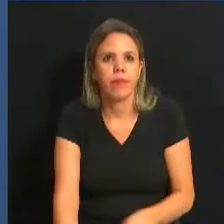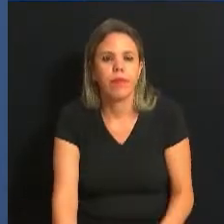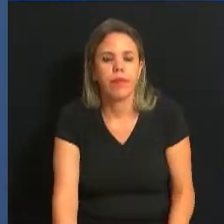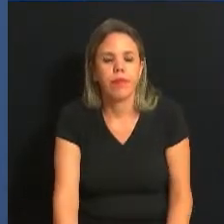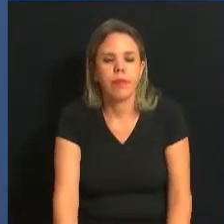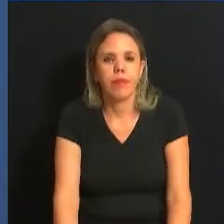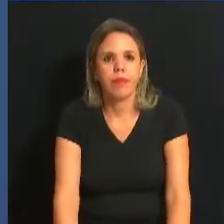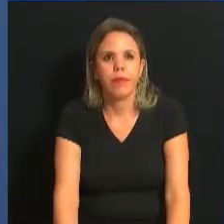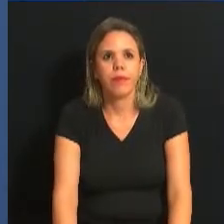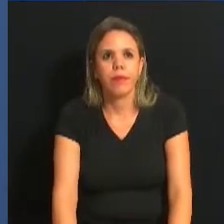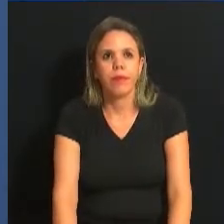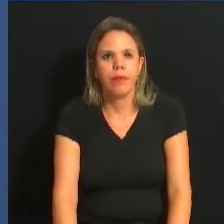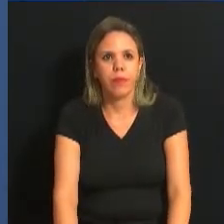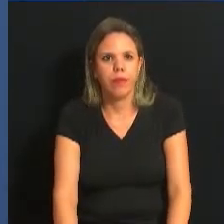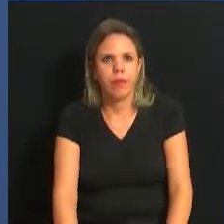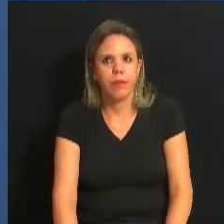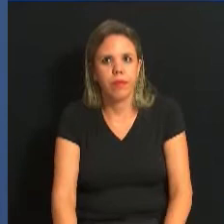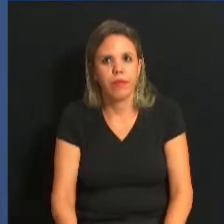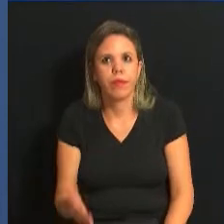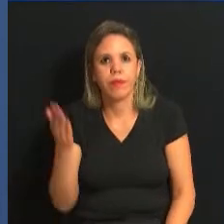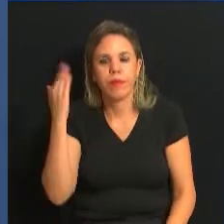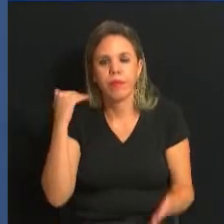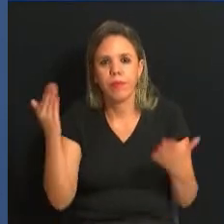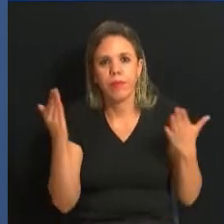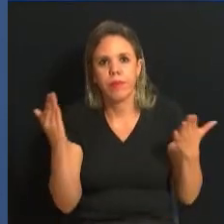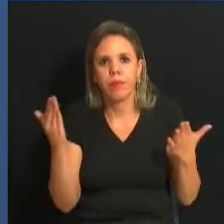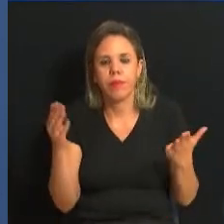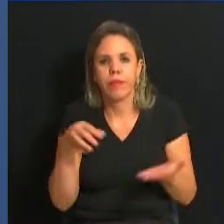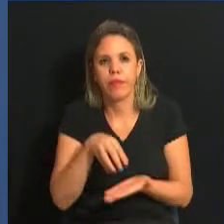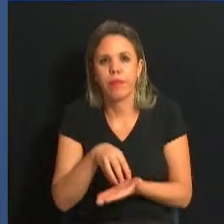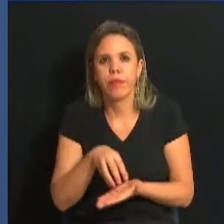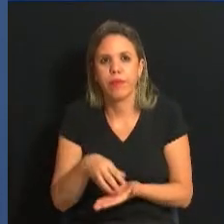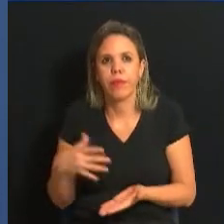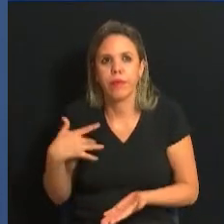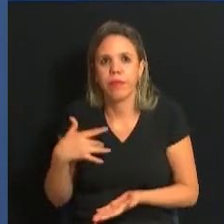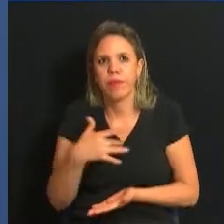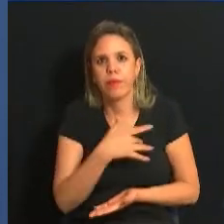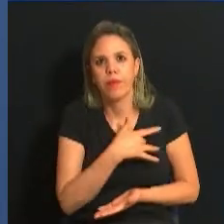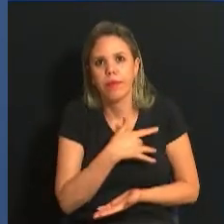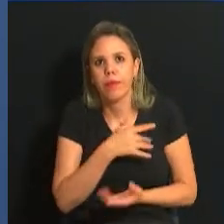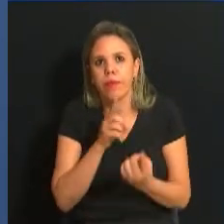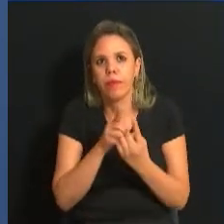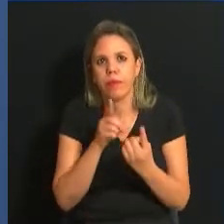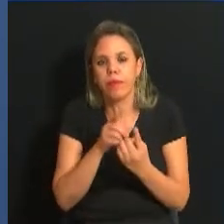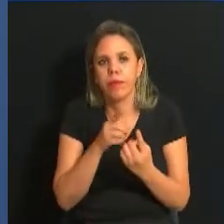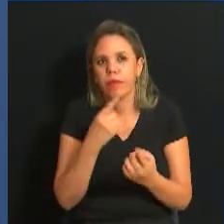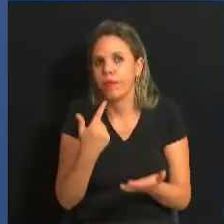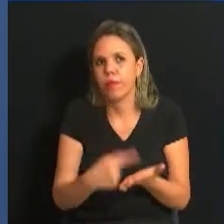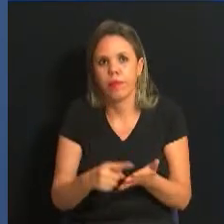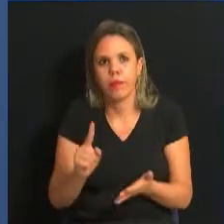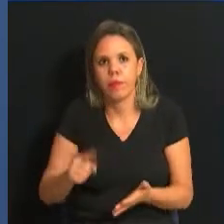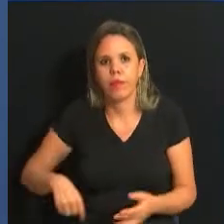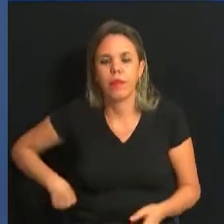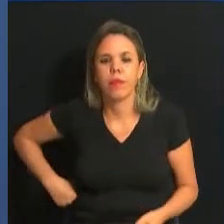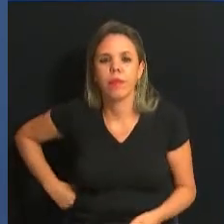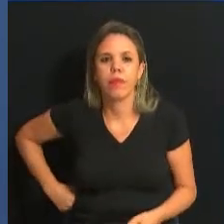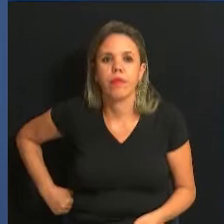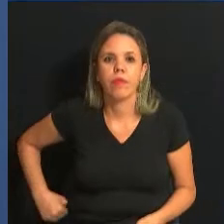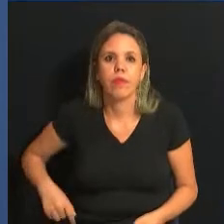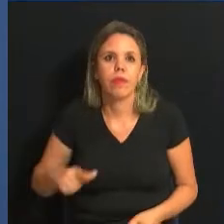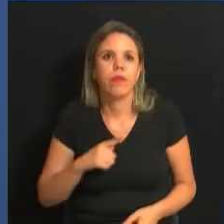vacina.campinas.sp.gov.br e lá você vai saber qual é a unidade de saúde que está atendendo sem agendamento. A gente tem